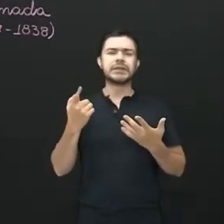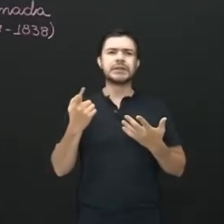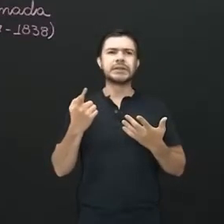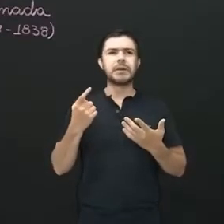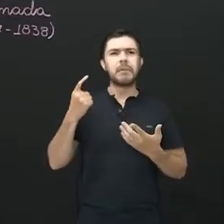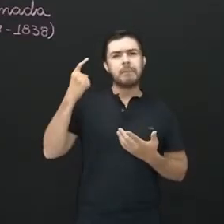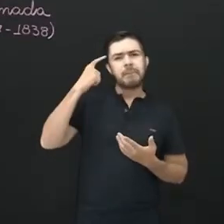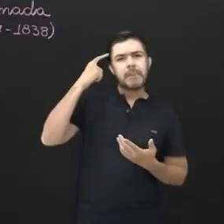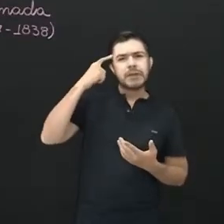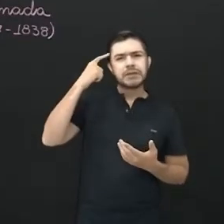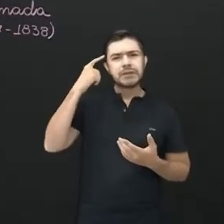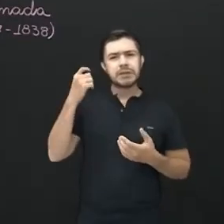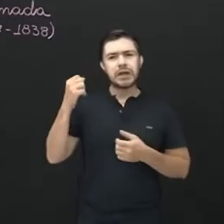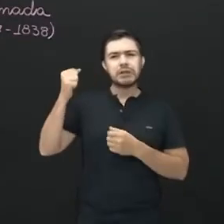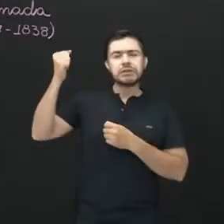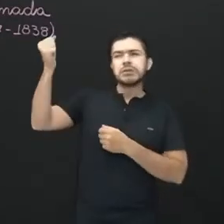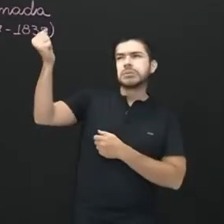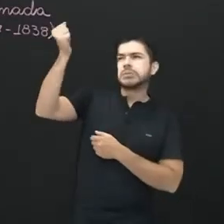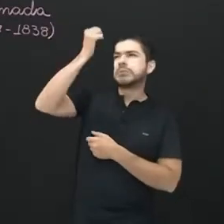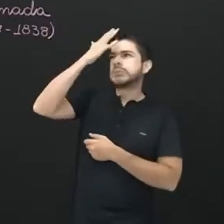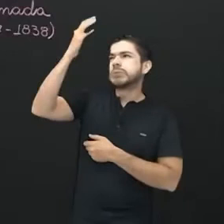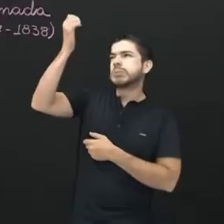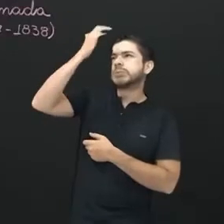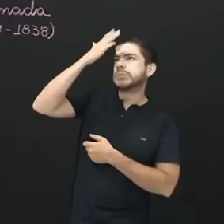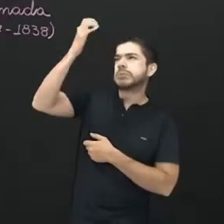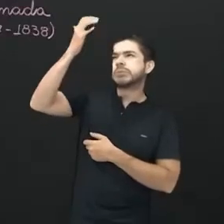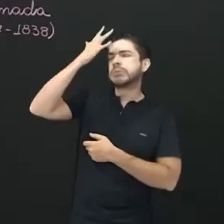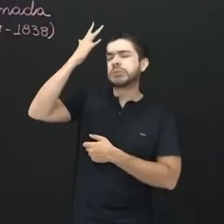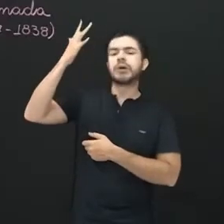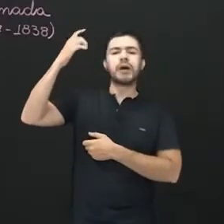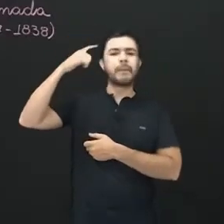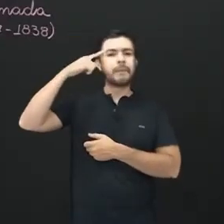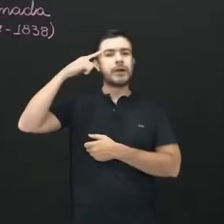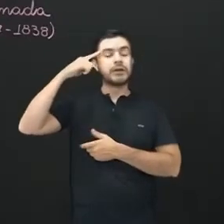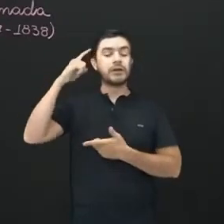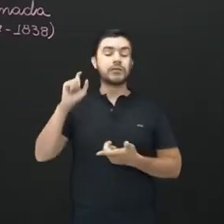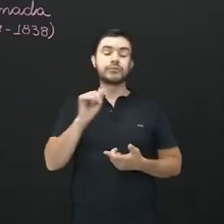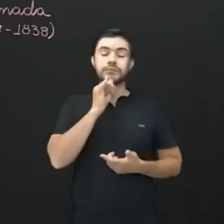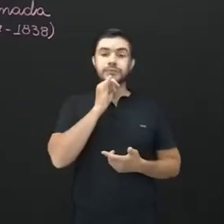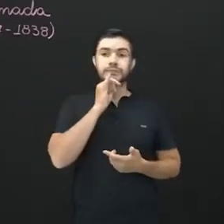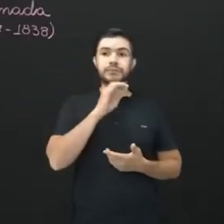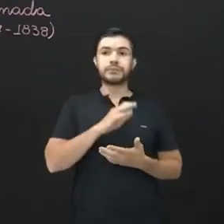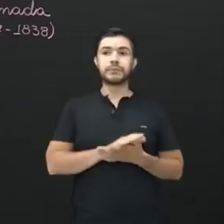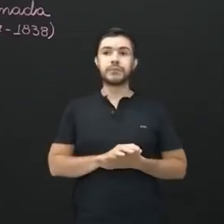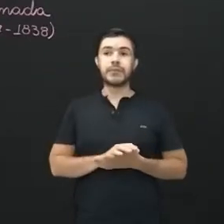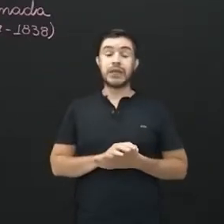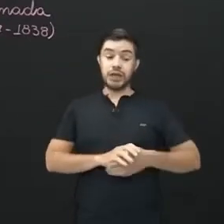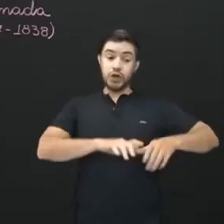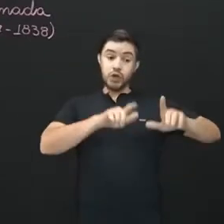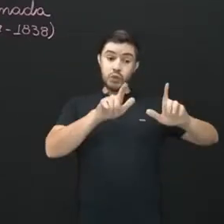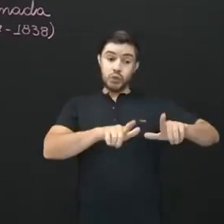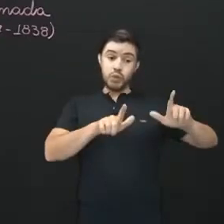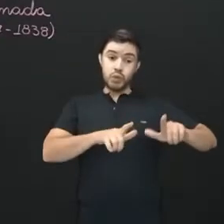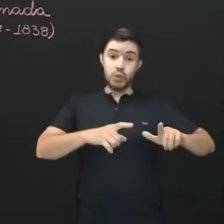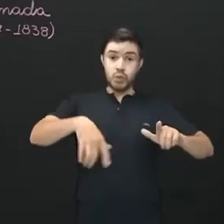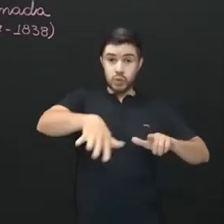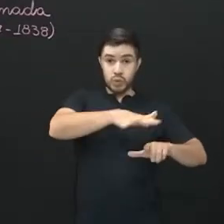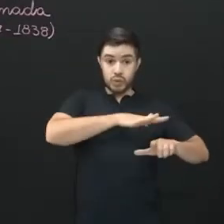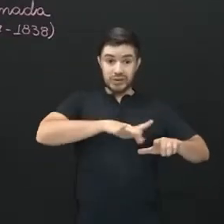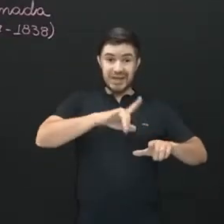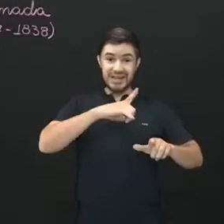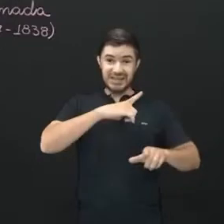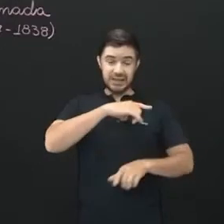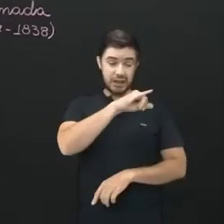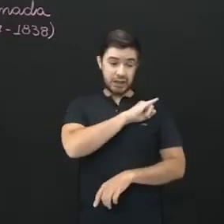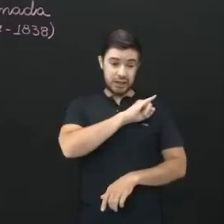pensador iluminista. Essa tripartição dos poderes dizia que no lugar de ter um